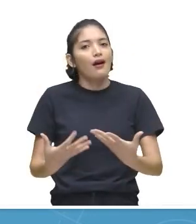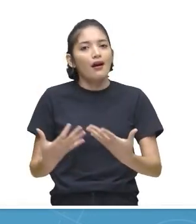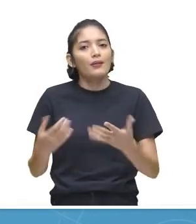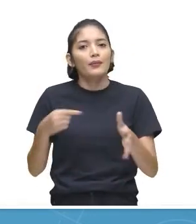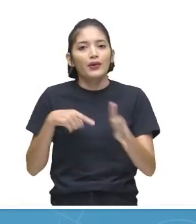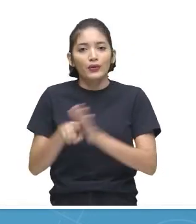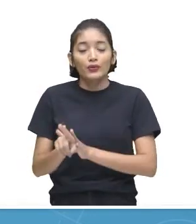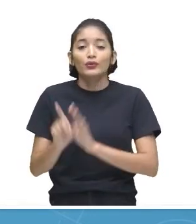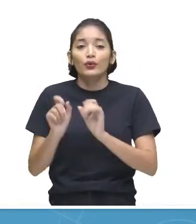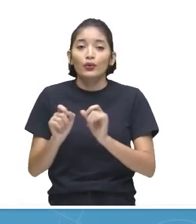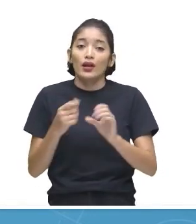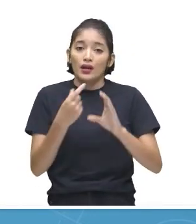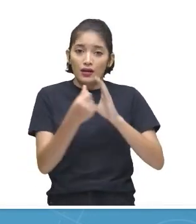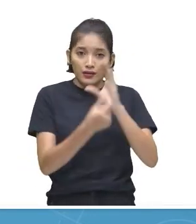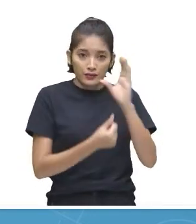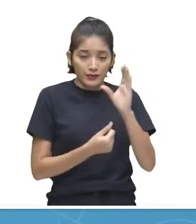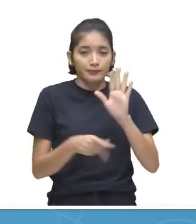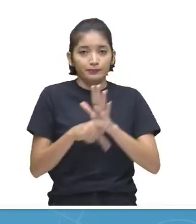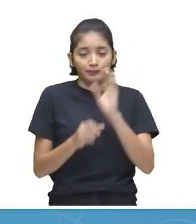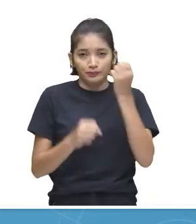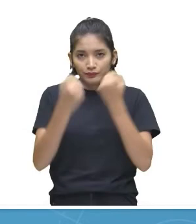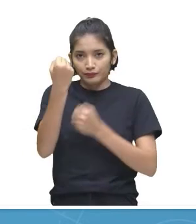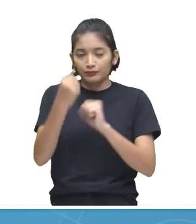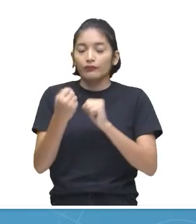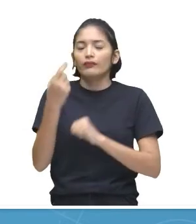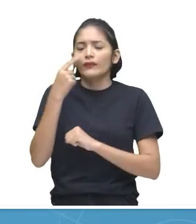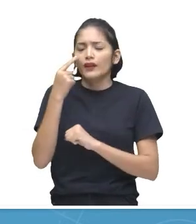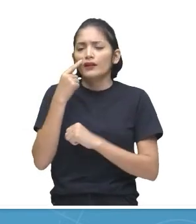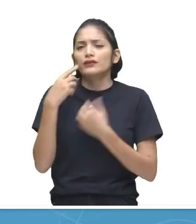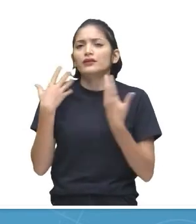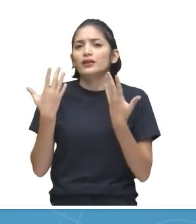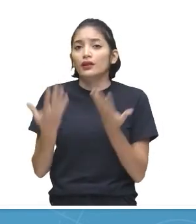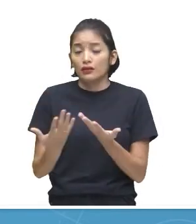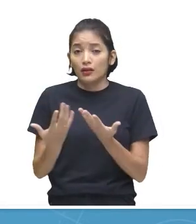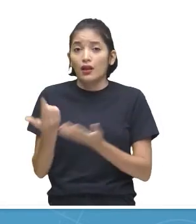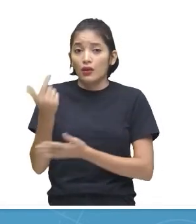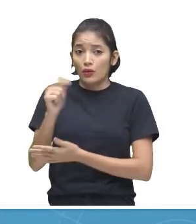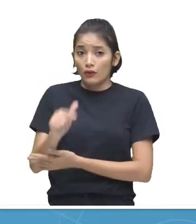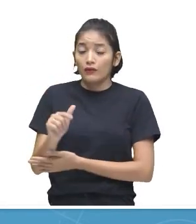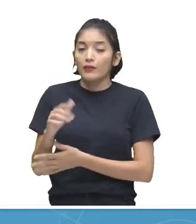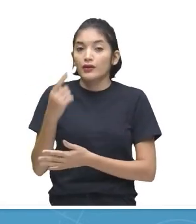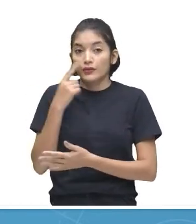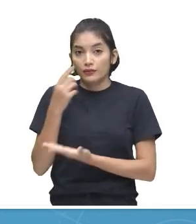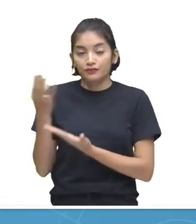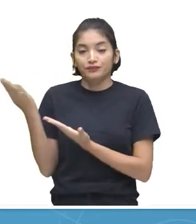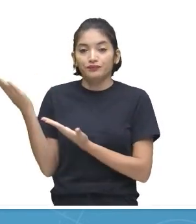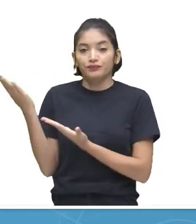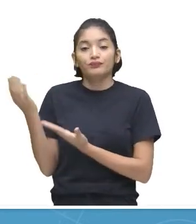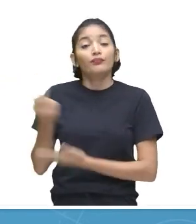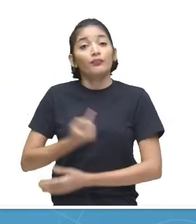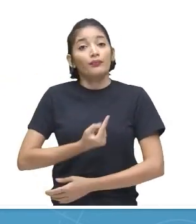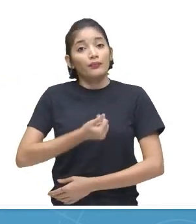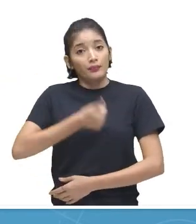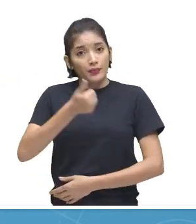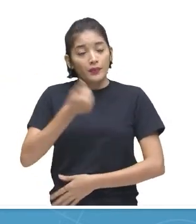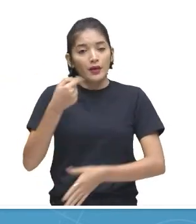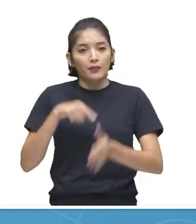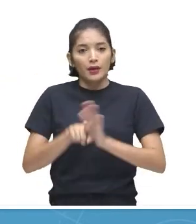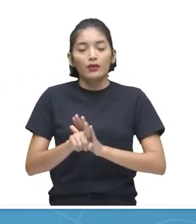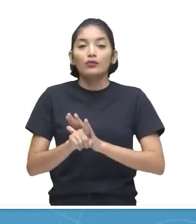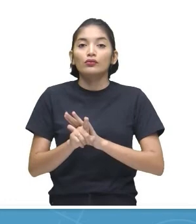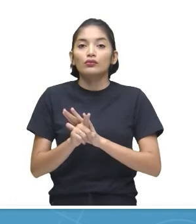perguntando apenas sobre o capitalismo industrial. Então vocês vão identificar, vamos repetir rapidinho para vocês só a cartela da primeira questão. Cite